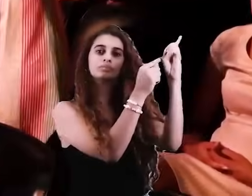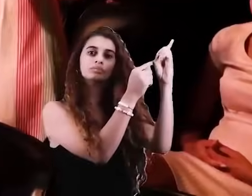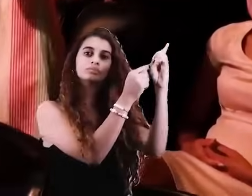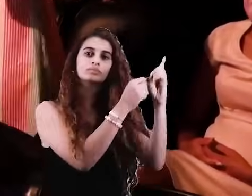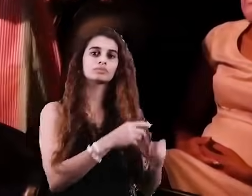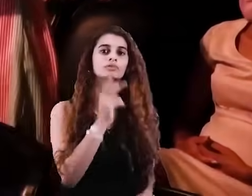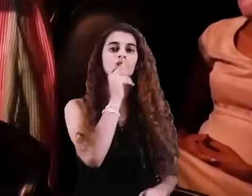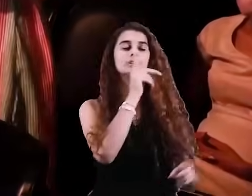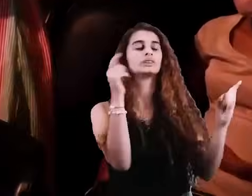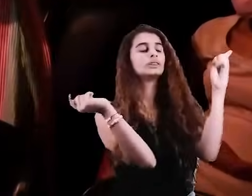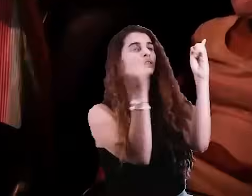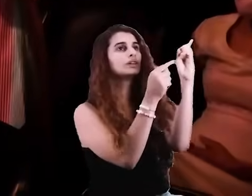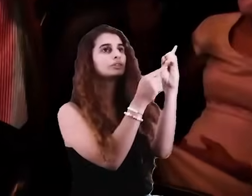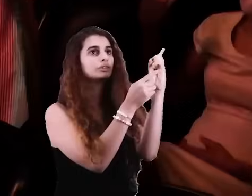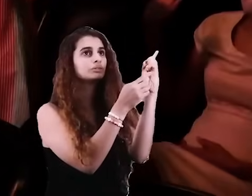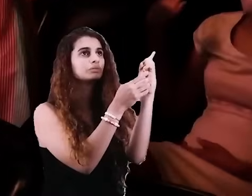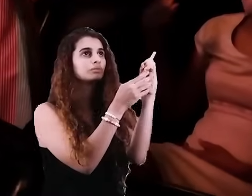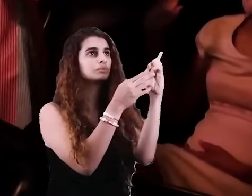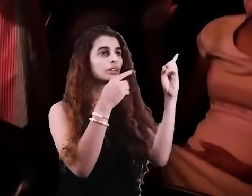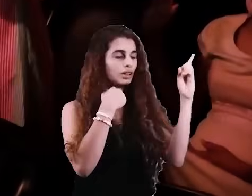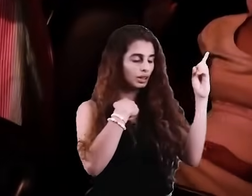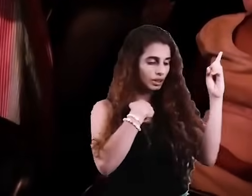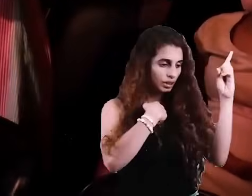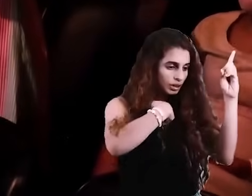Fala assim pra Deus: Deus, eu sou tua Abigail.